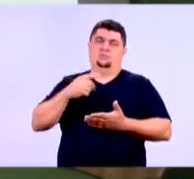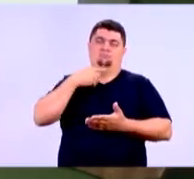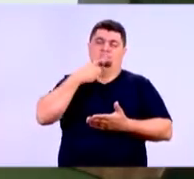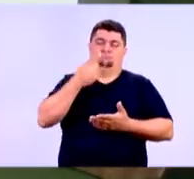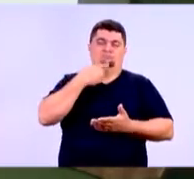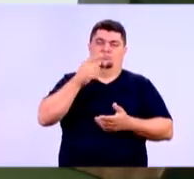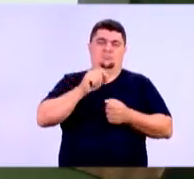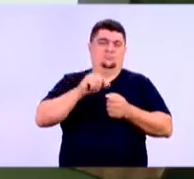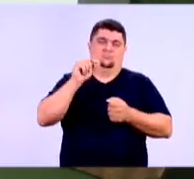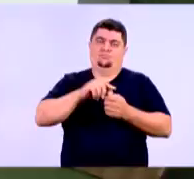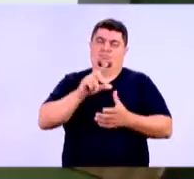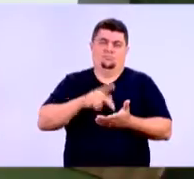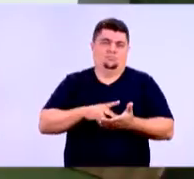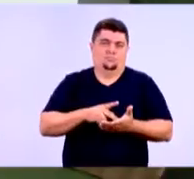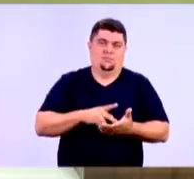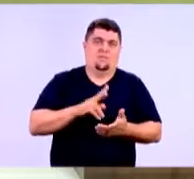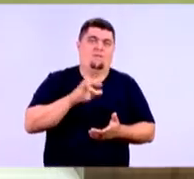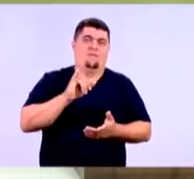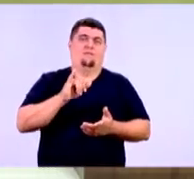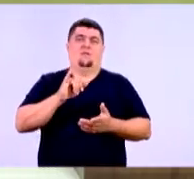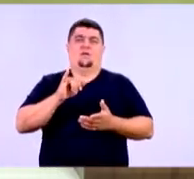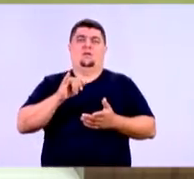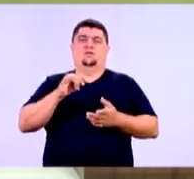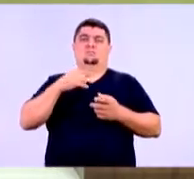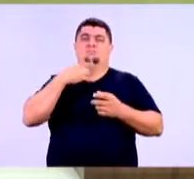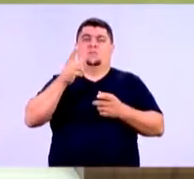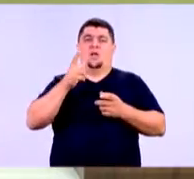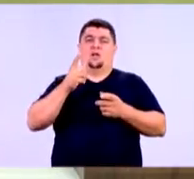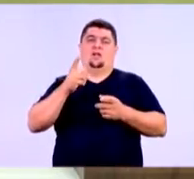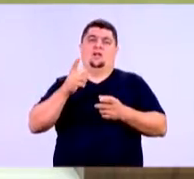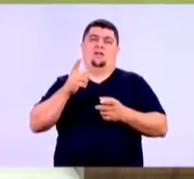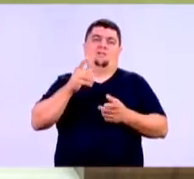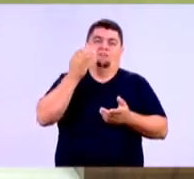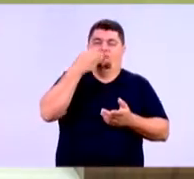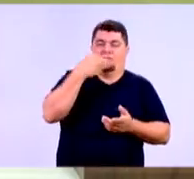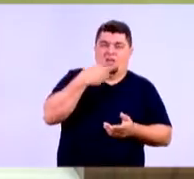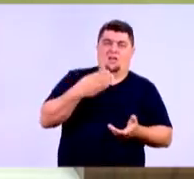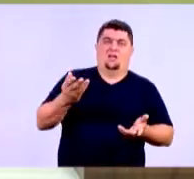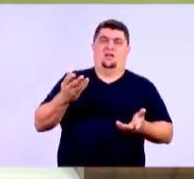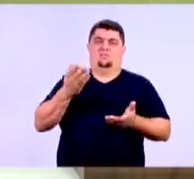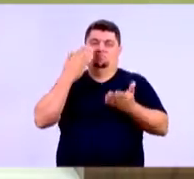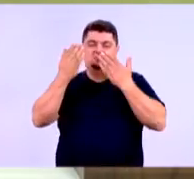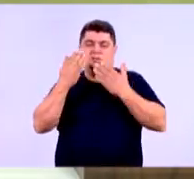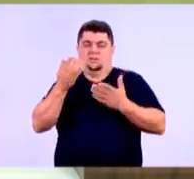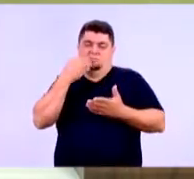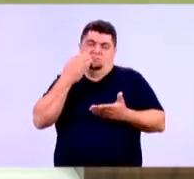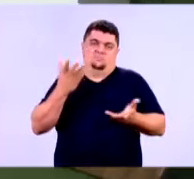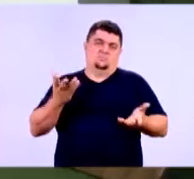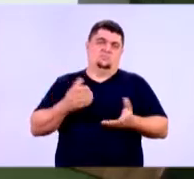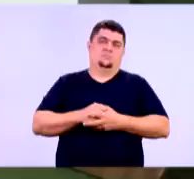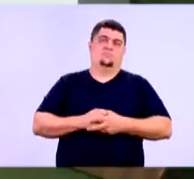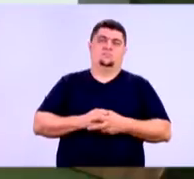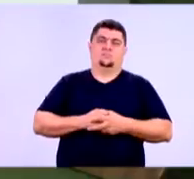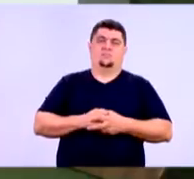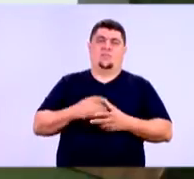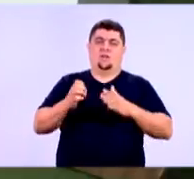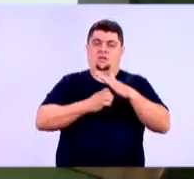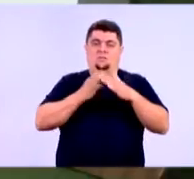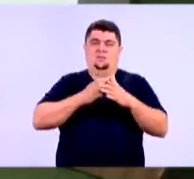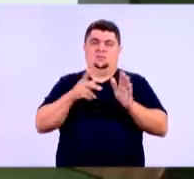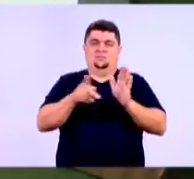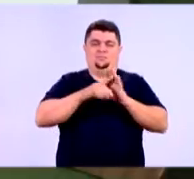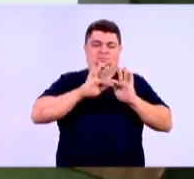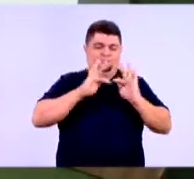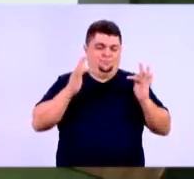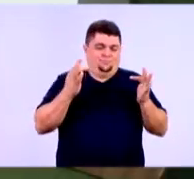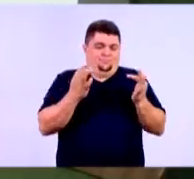não vai funcionar, na verdade. Vão ser criadas brechas que vai inviabilizar a boa análise de risco. Isso acontece principalmente nas empresas familiares, né,